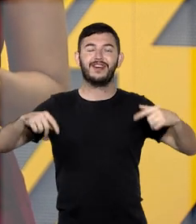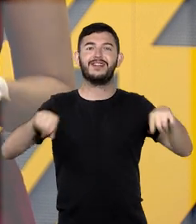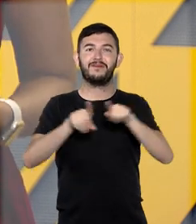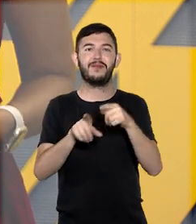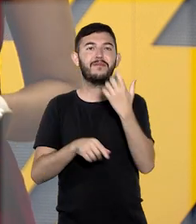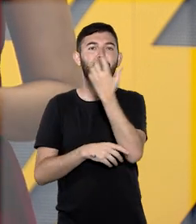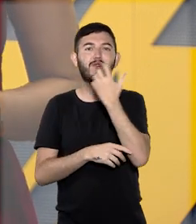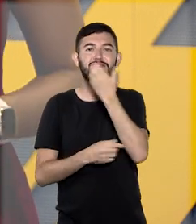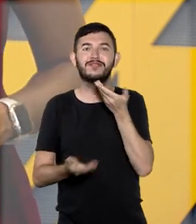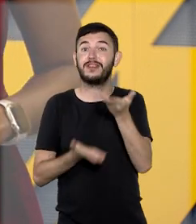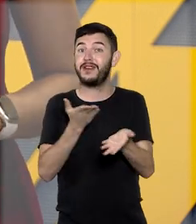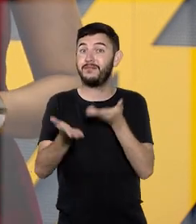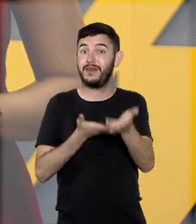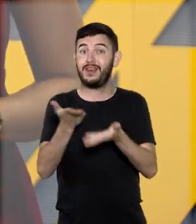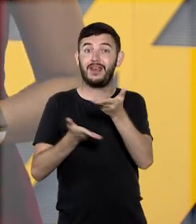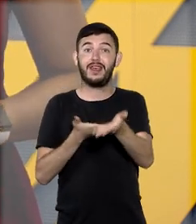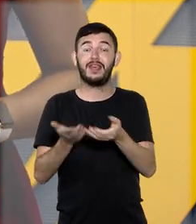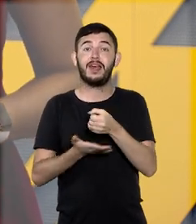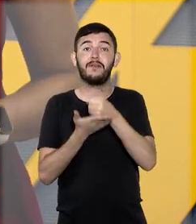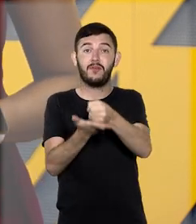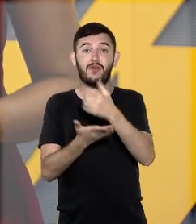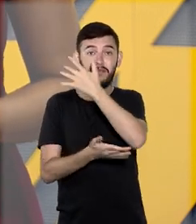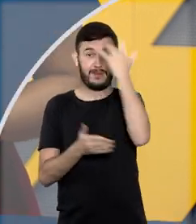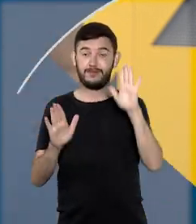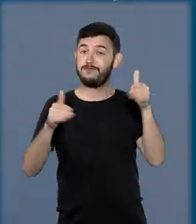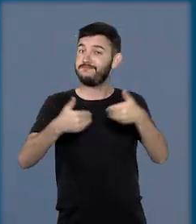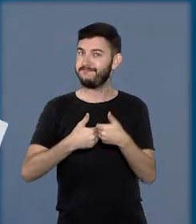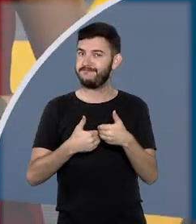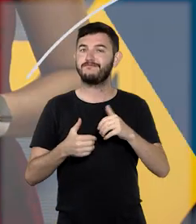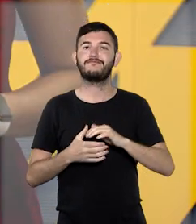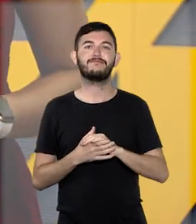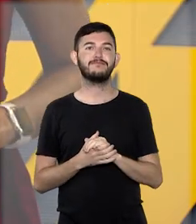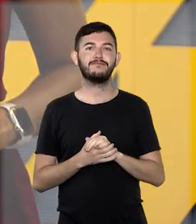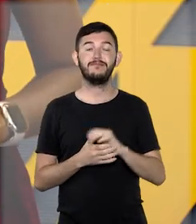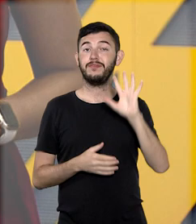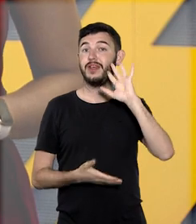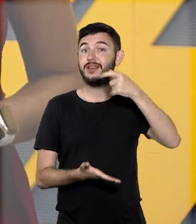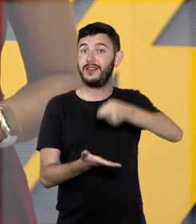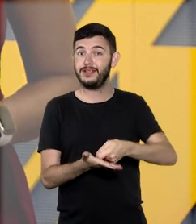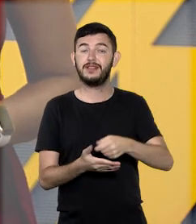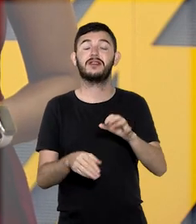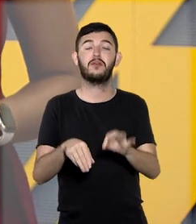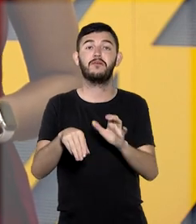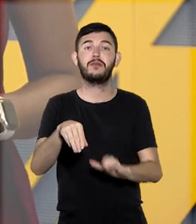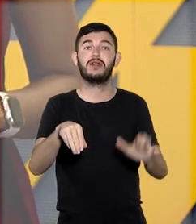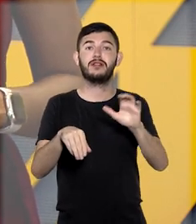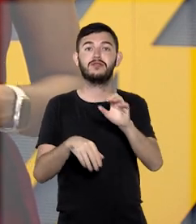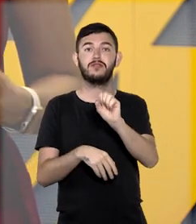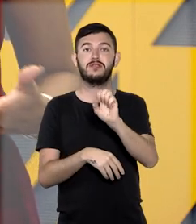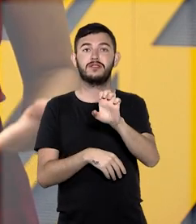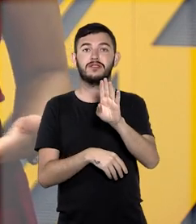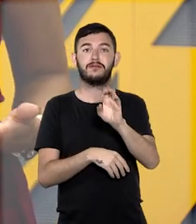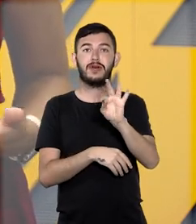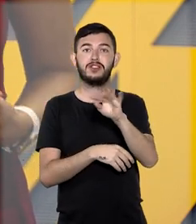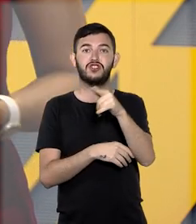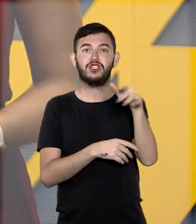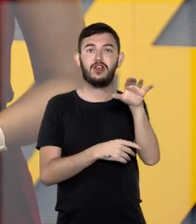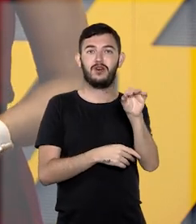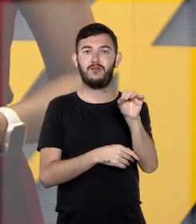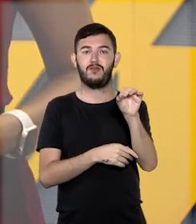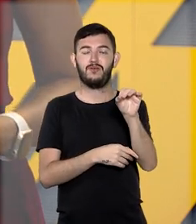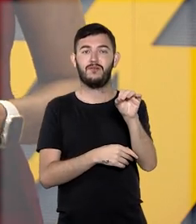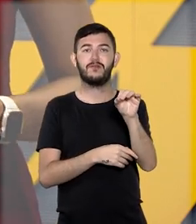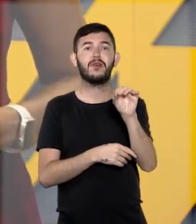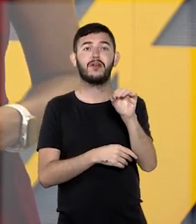com musicoterapia, para pessoa com autismo. Em decisão monocrática, o ministro Sebastião Reis Júnior